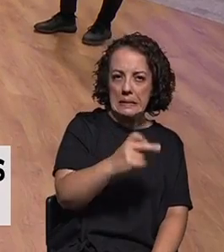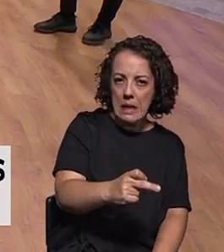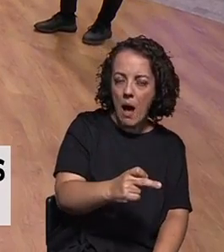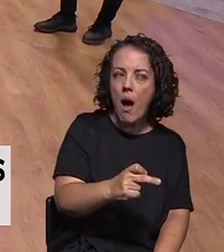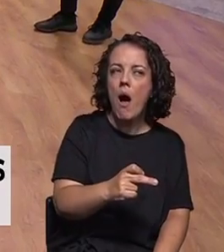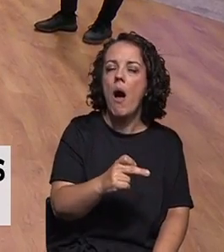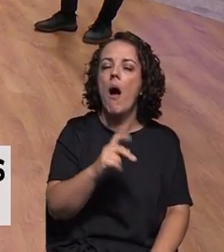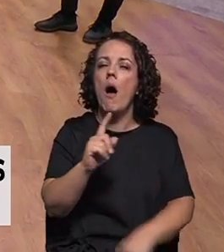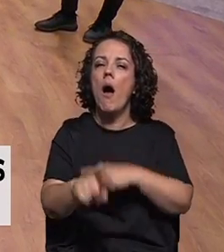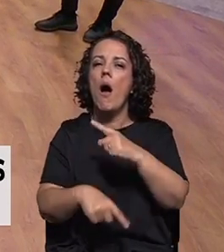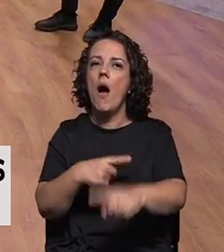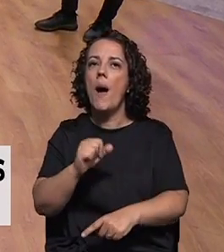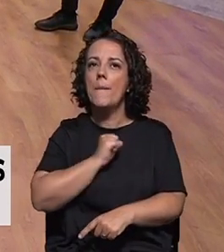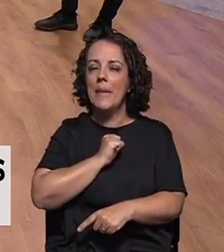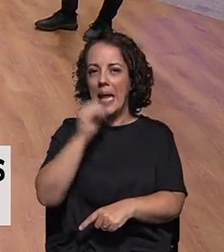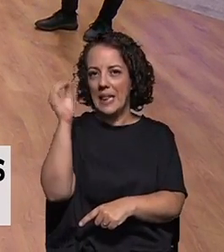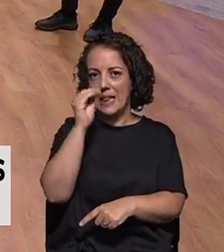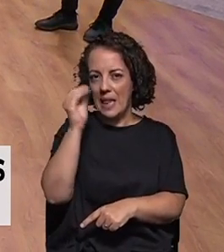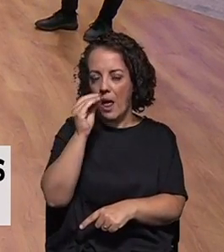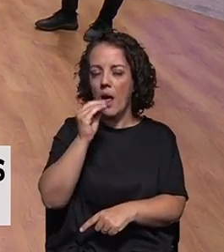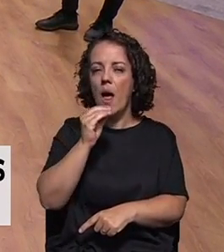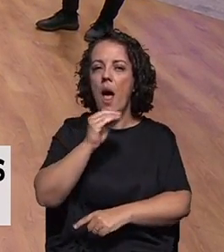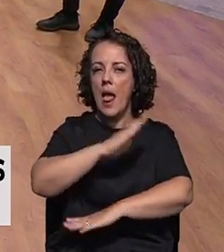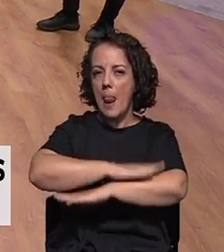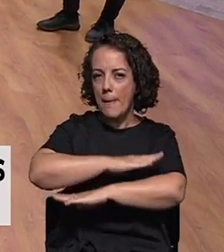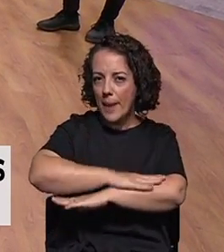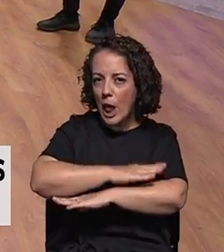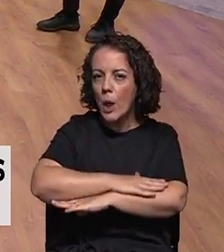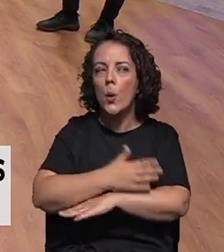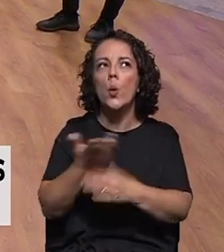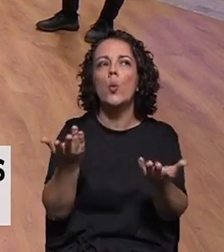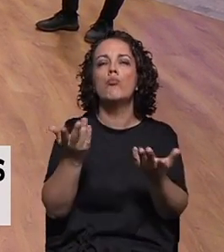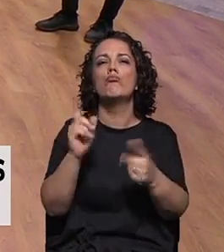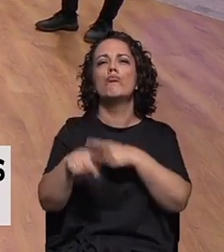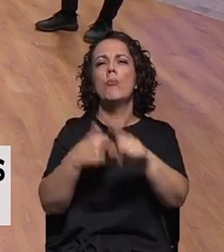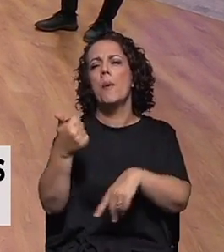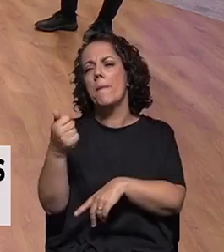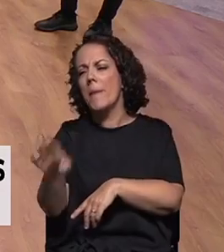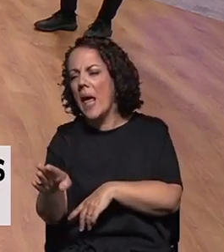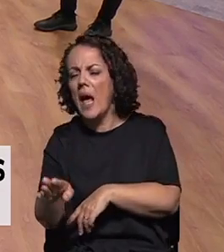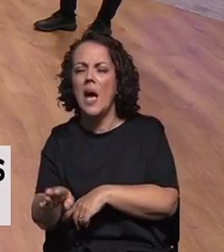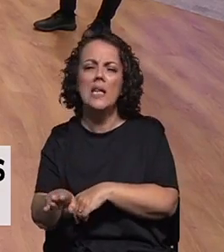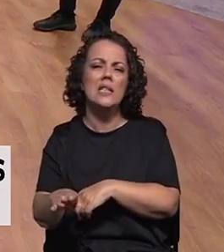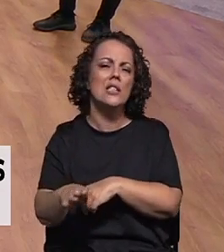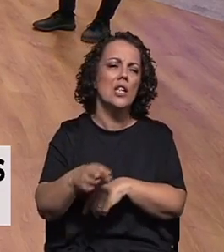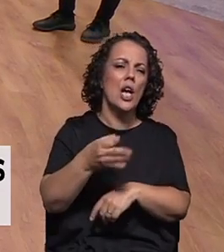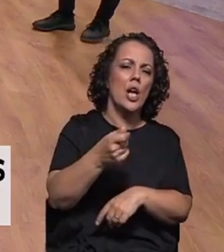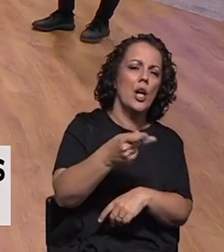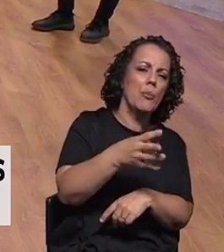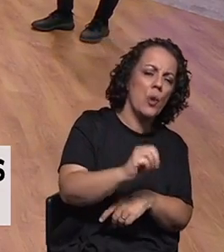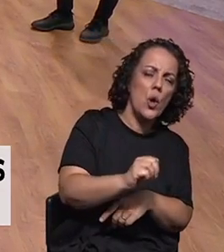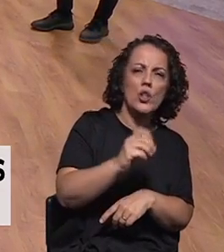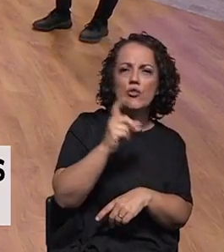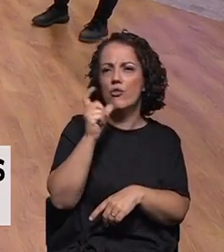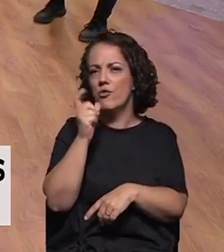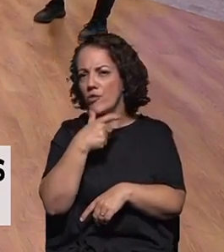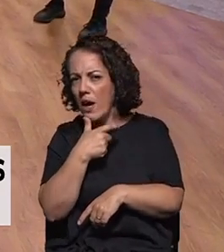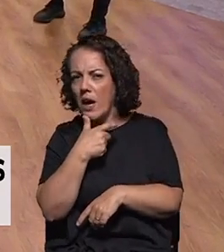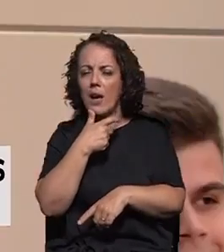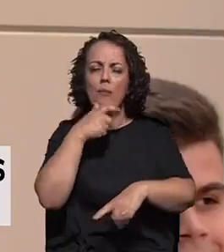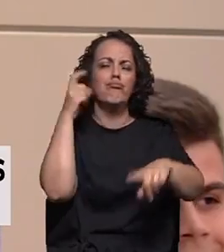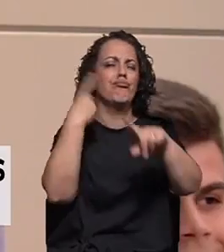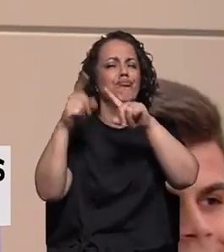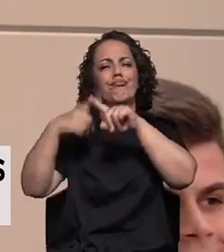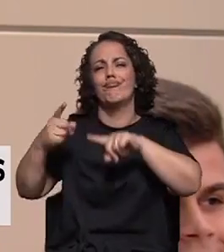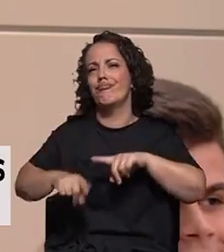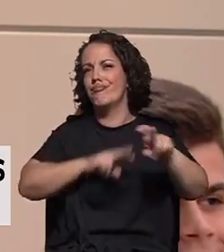basicamente, na minha terra, em Valdigem, Lamego. E vamos continuar até Beija, Alvernoa, Giões, Faro. é pesquisarem nas